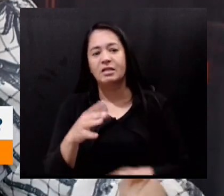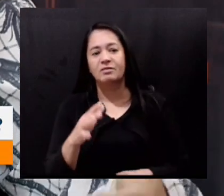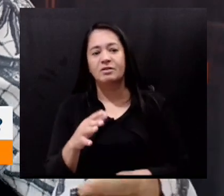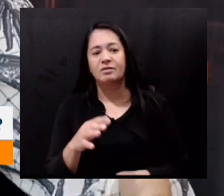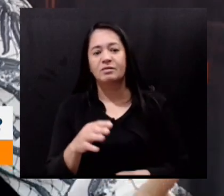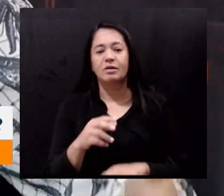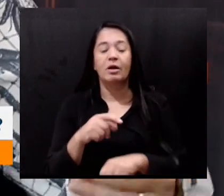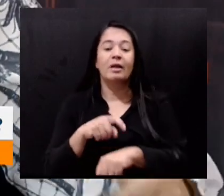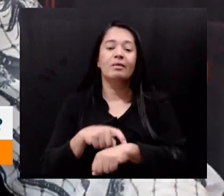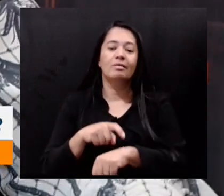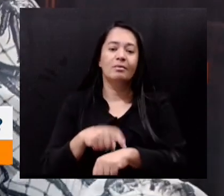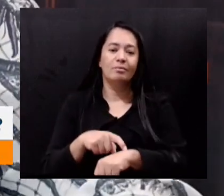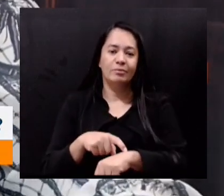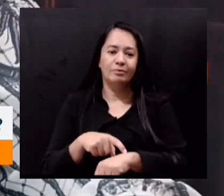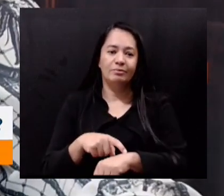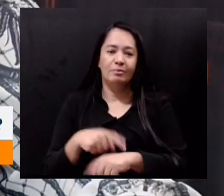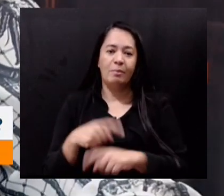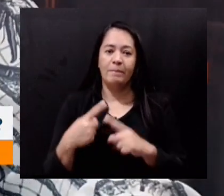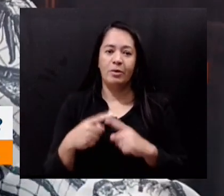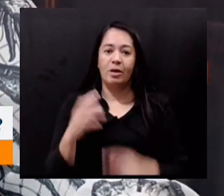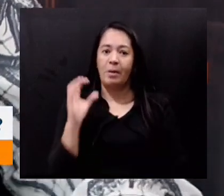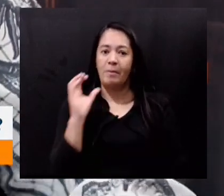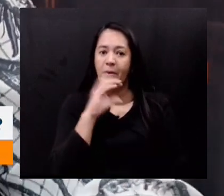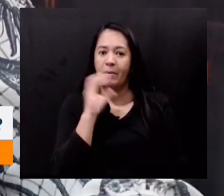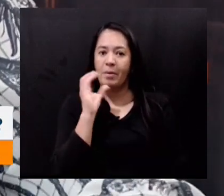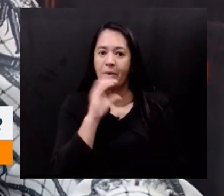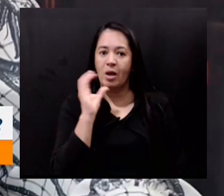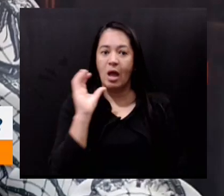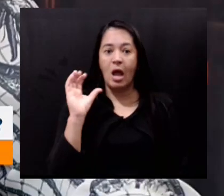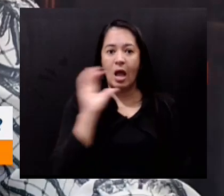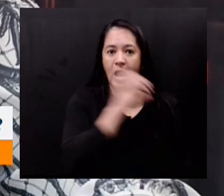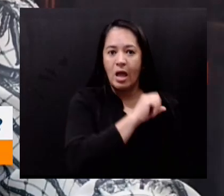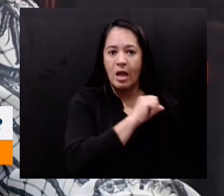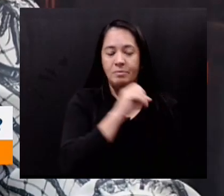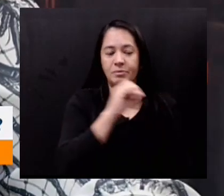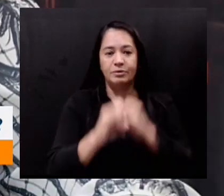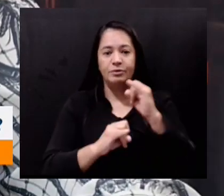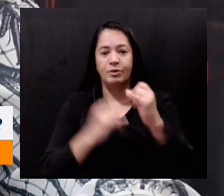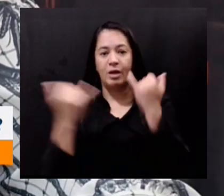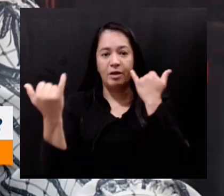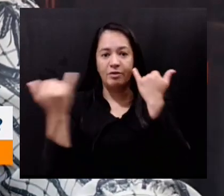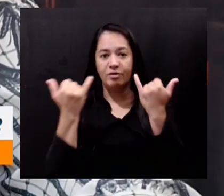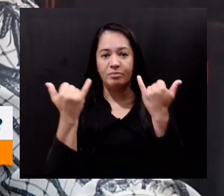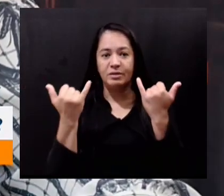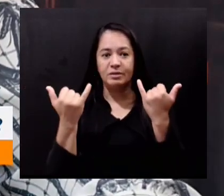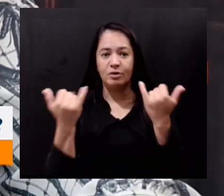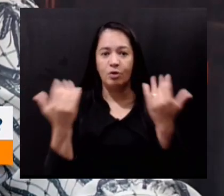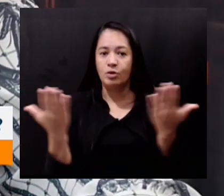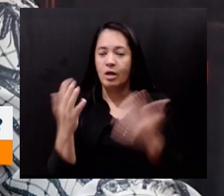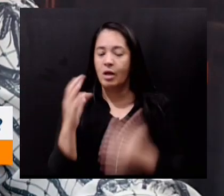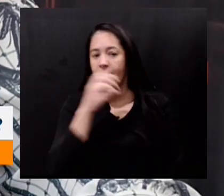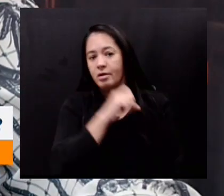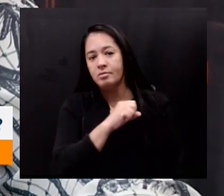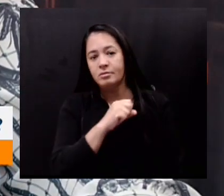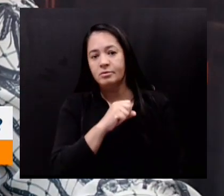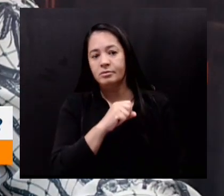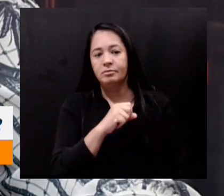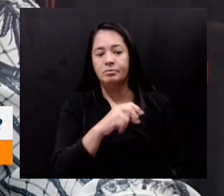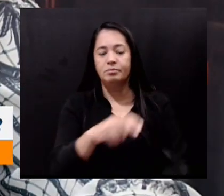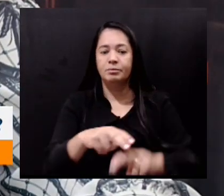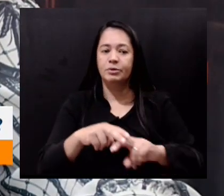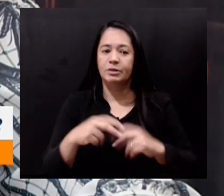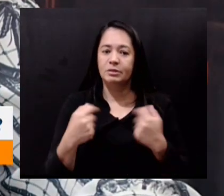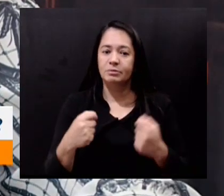na velocidade da informação hoje as coisas Uhum. passam muito rápido. Né, então assim, ter realmente ali um